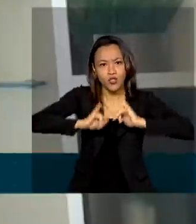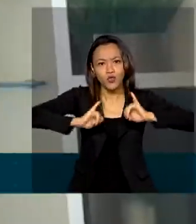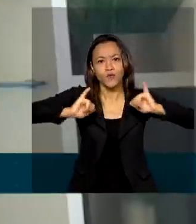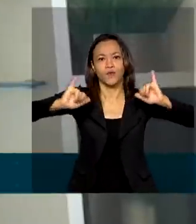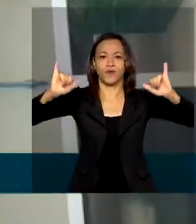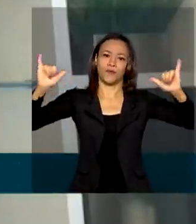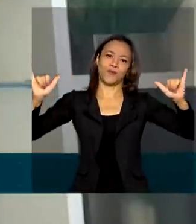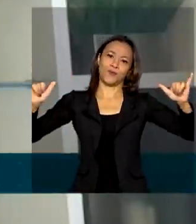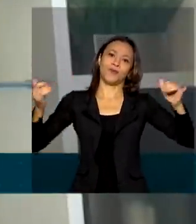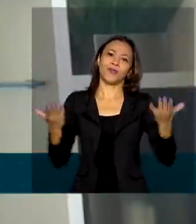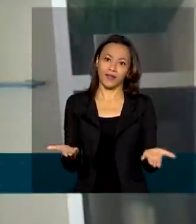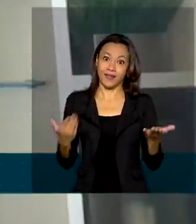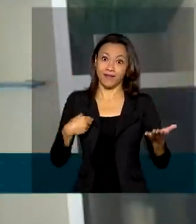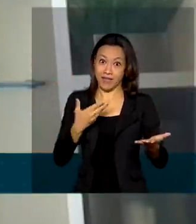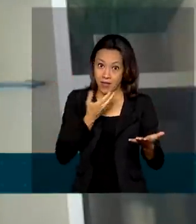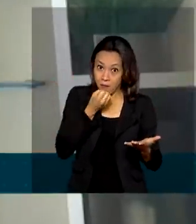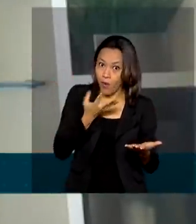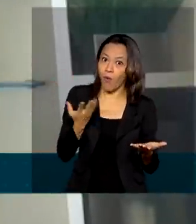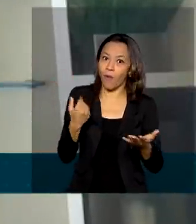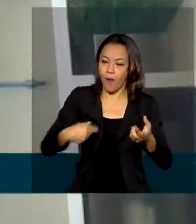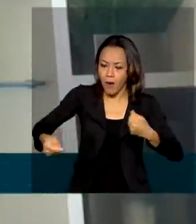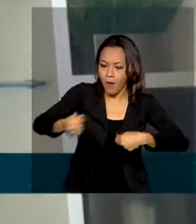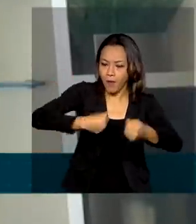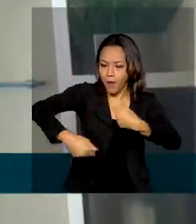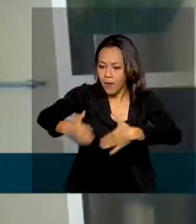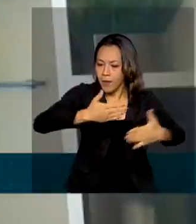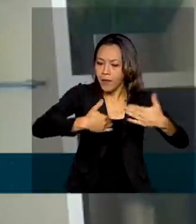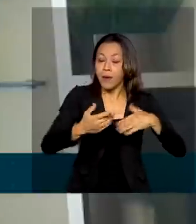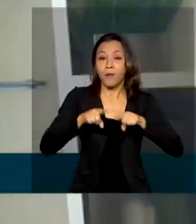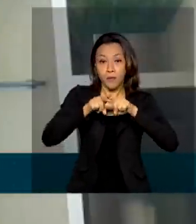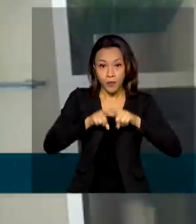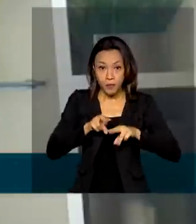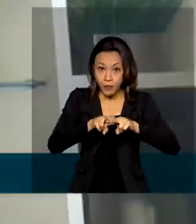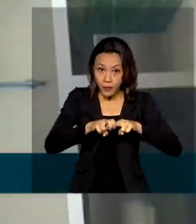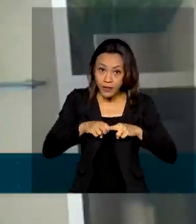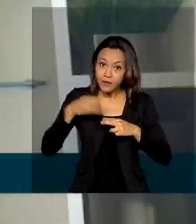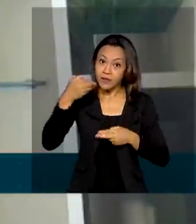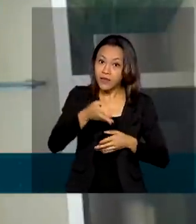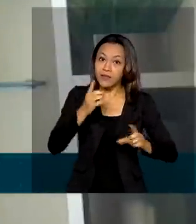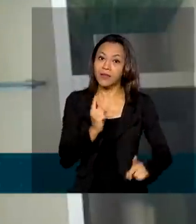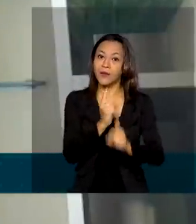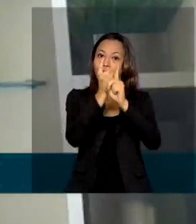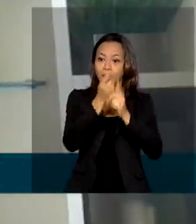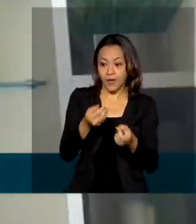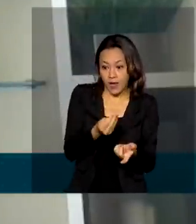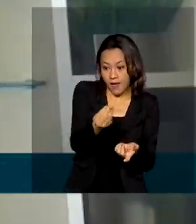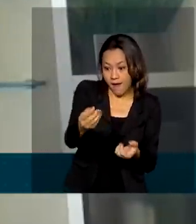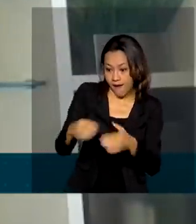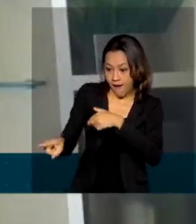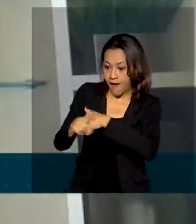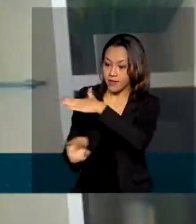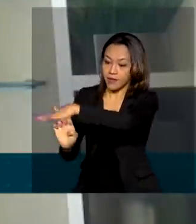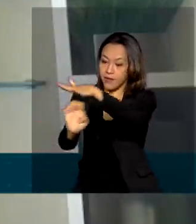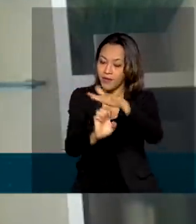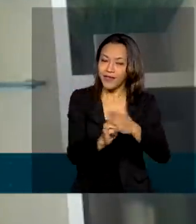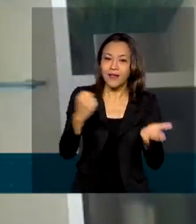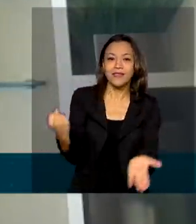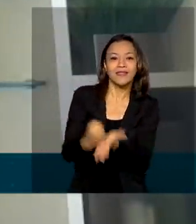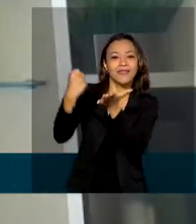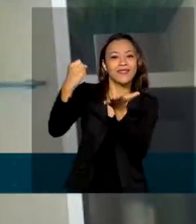vantagem competitiva no mercado por isso mesmo durante o evento as empresas parceiras receberão um selo que